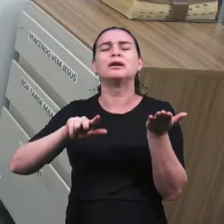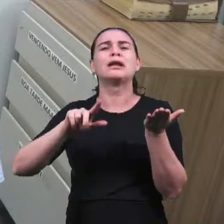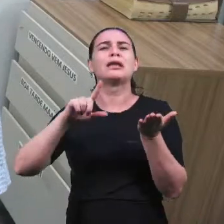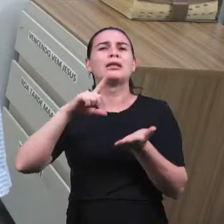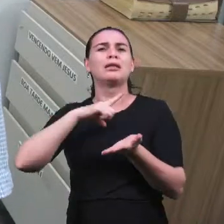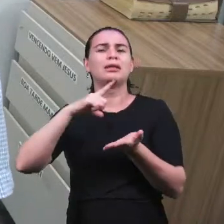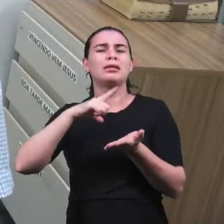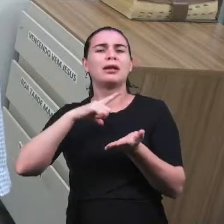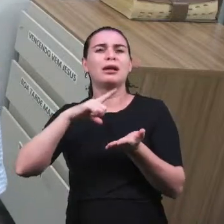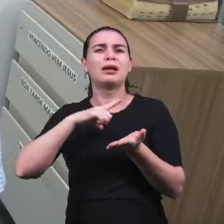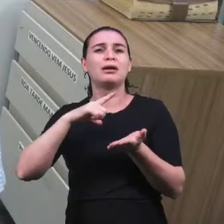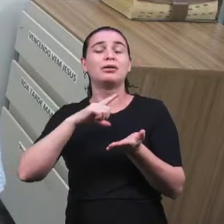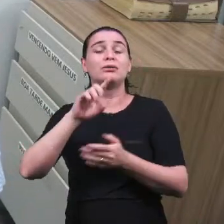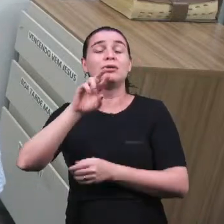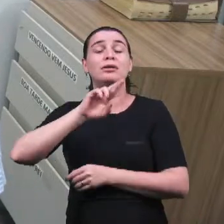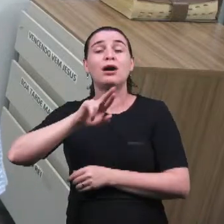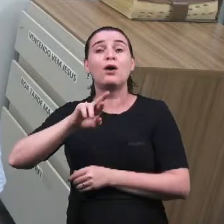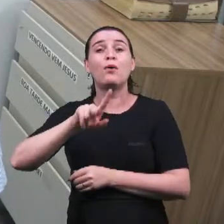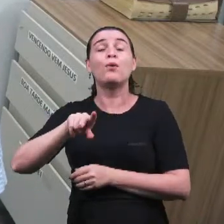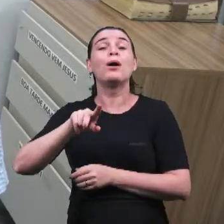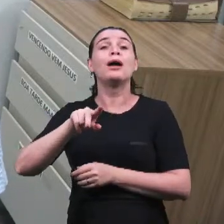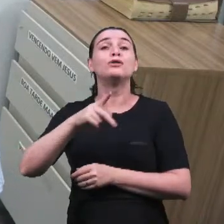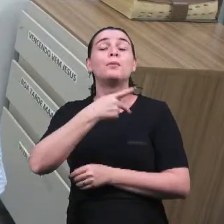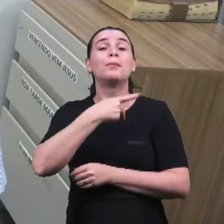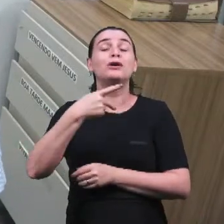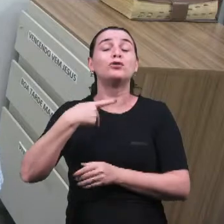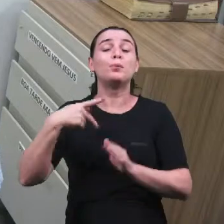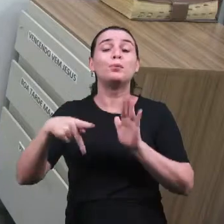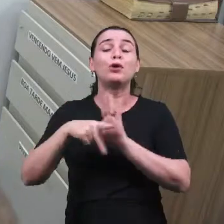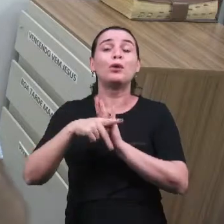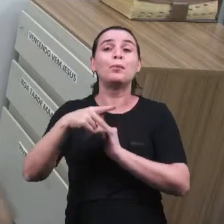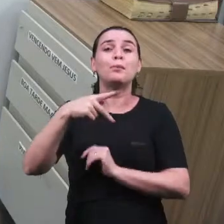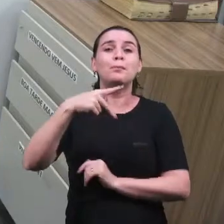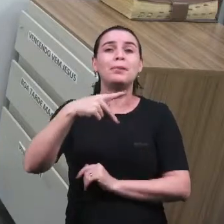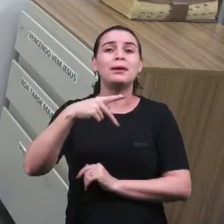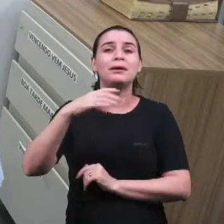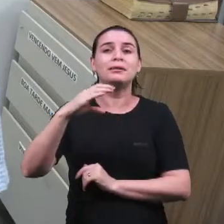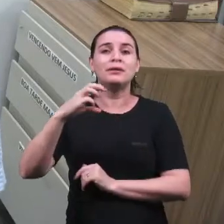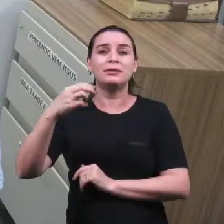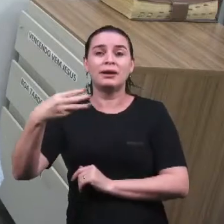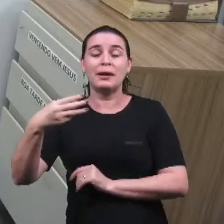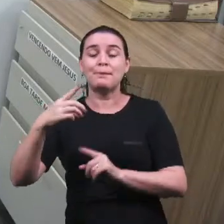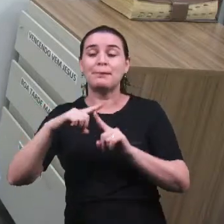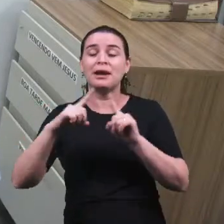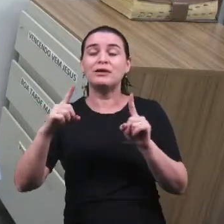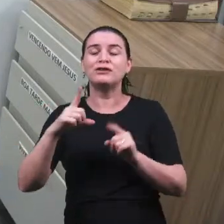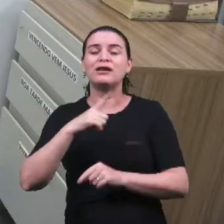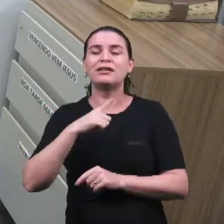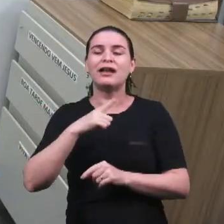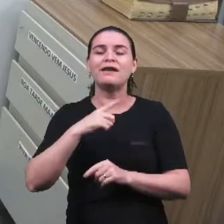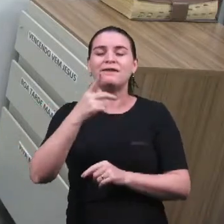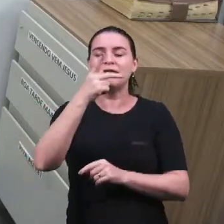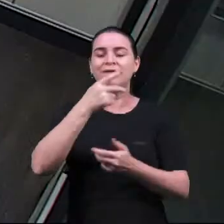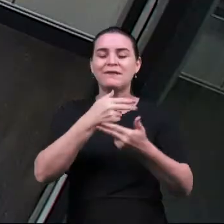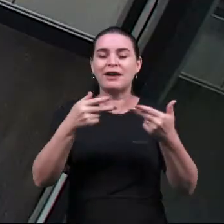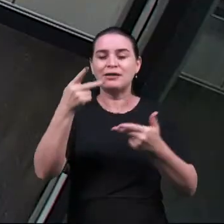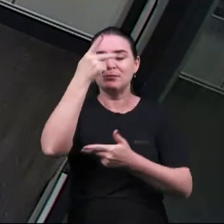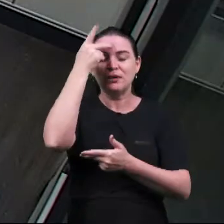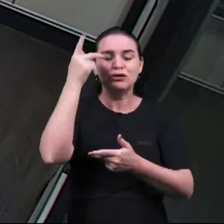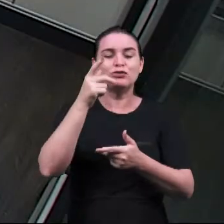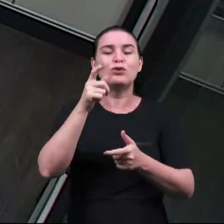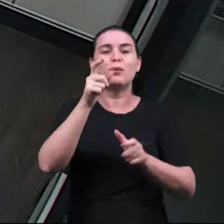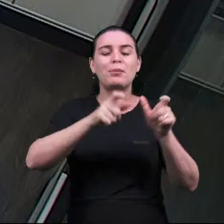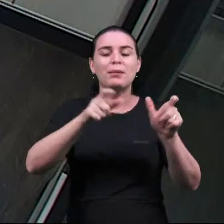apenas pastor de Praia da Costa 3, mas o senhor tem muitas ovelhas, assim como os demais pastores que vêm aqui, no